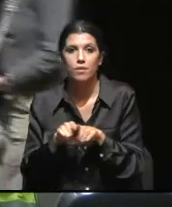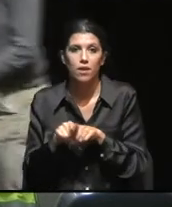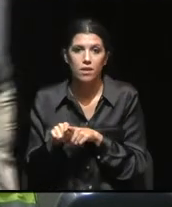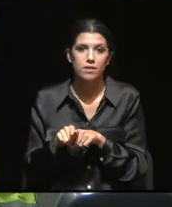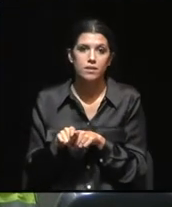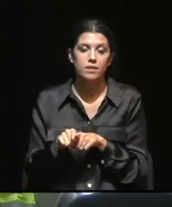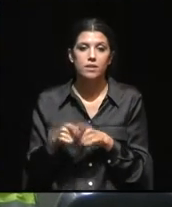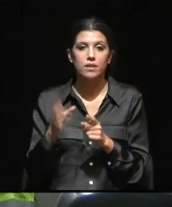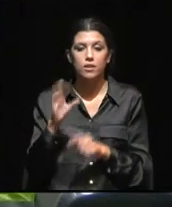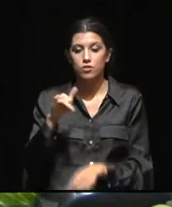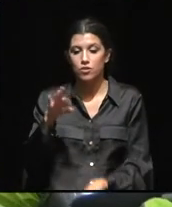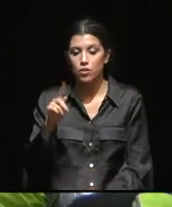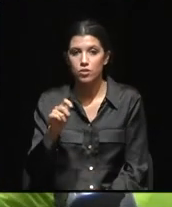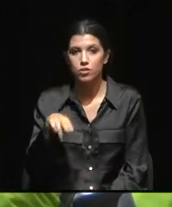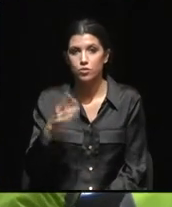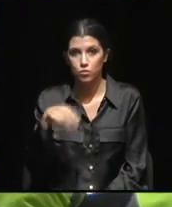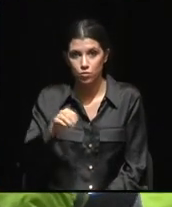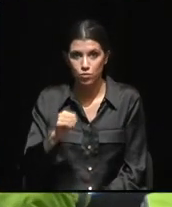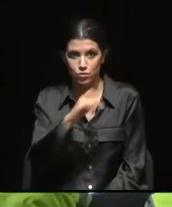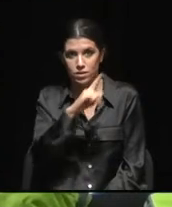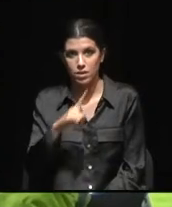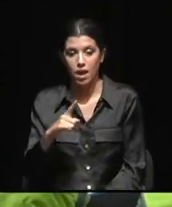deputada Jorge